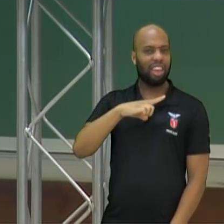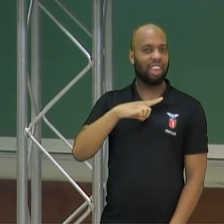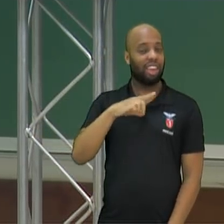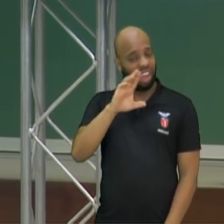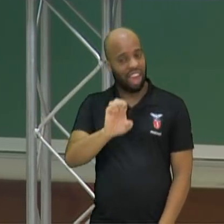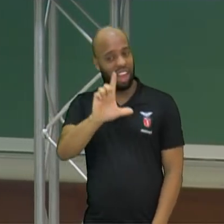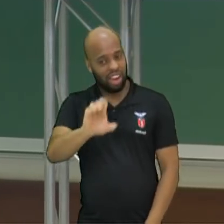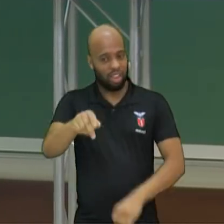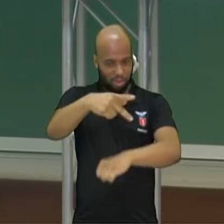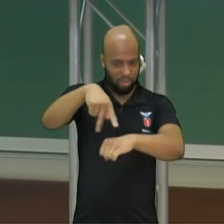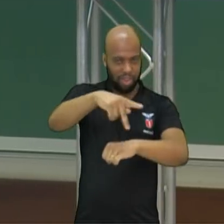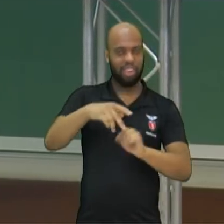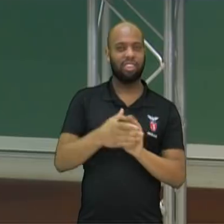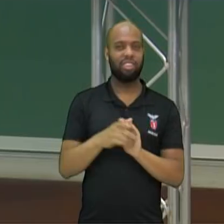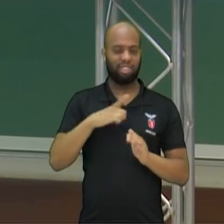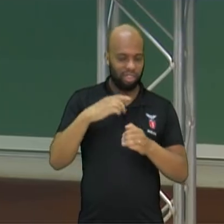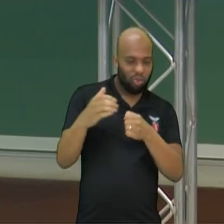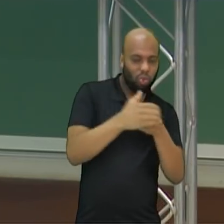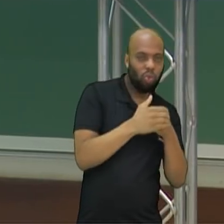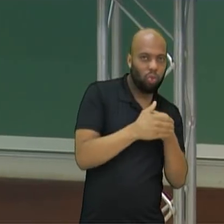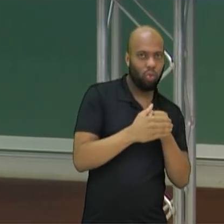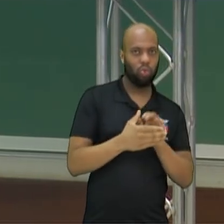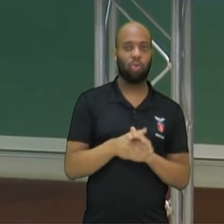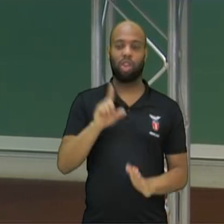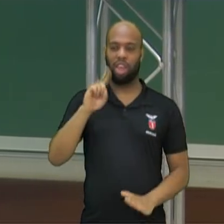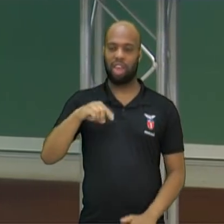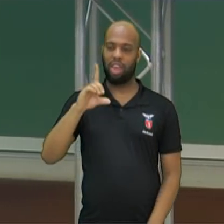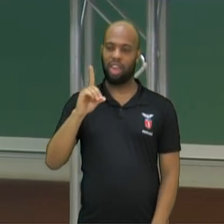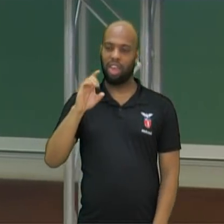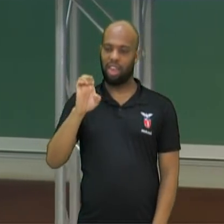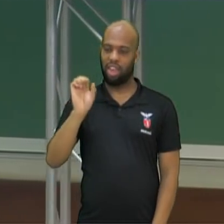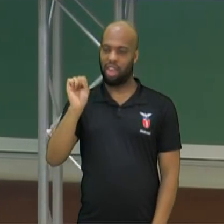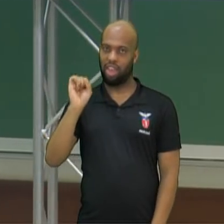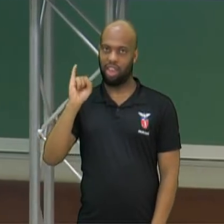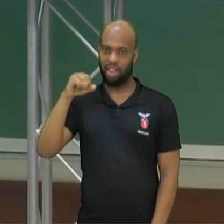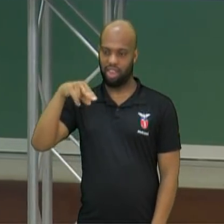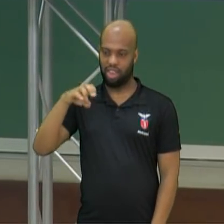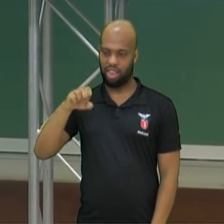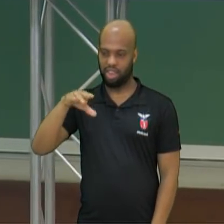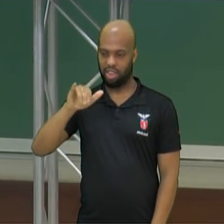País, certo? O maior número de rios do mundo.